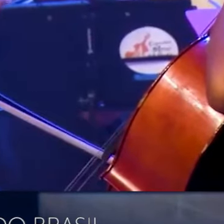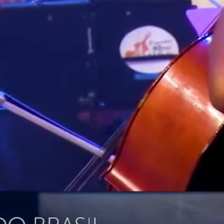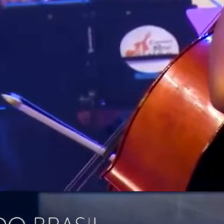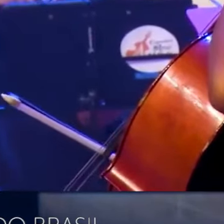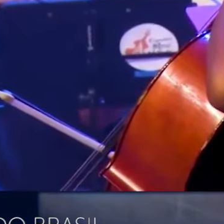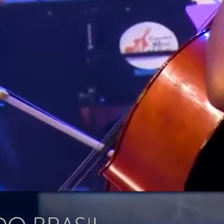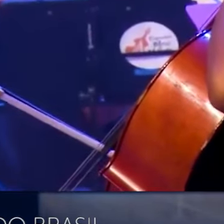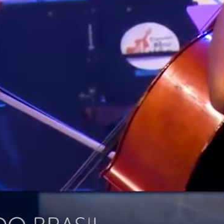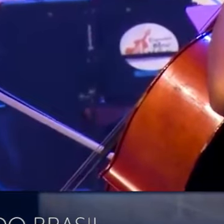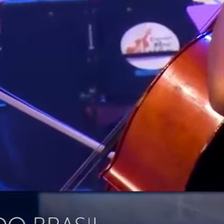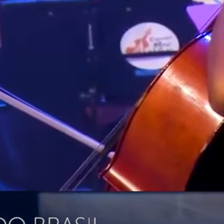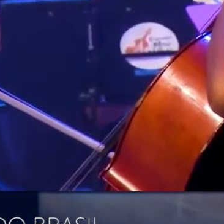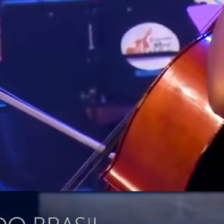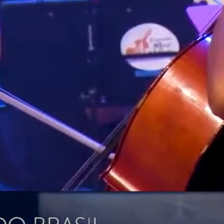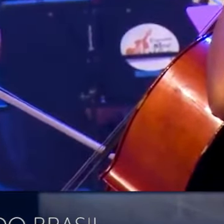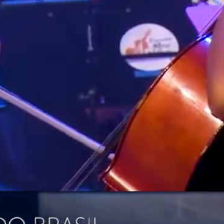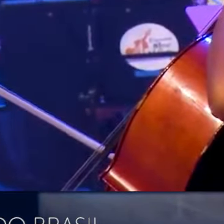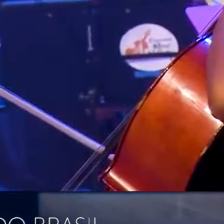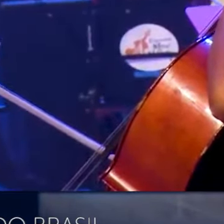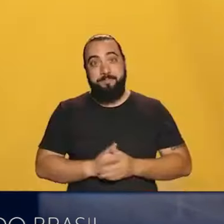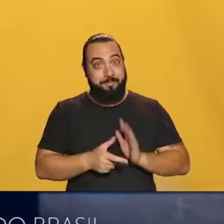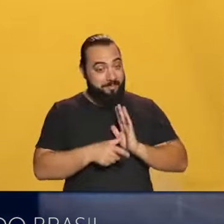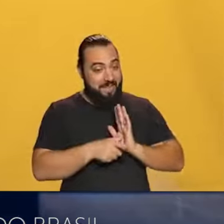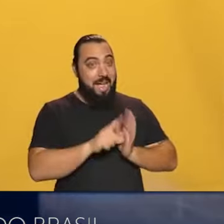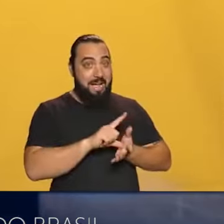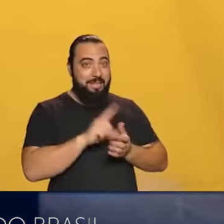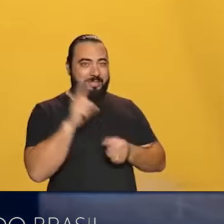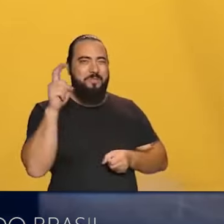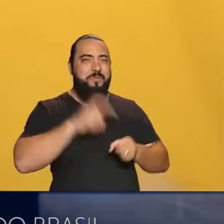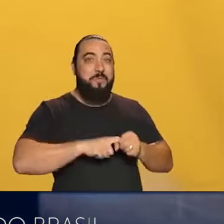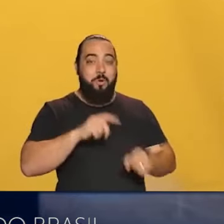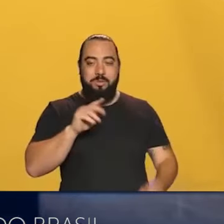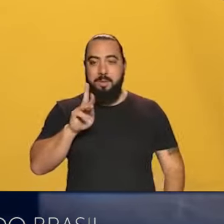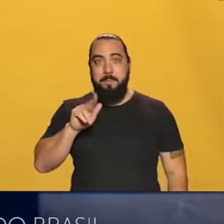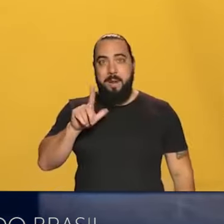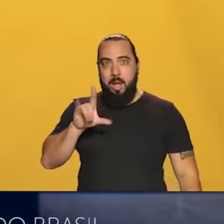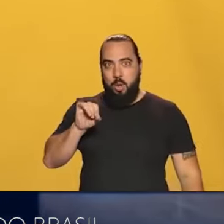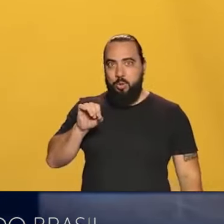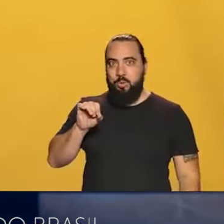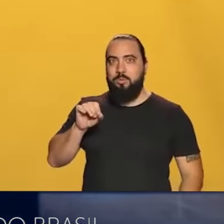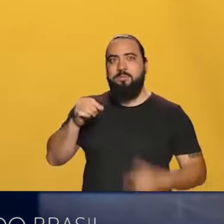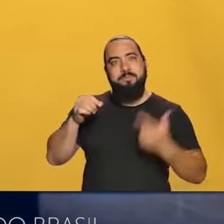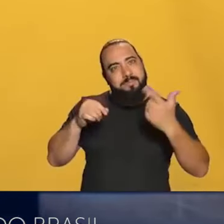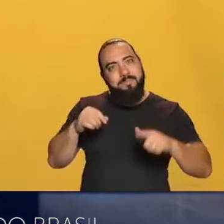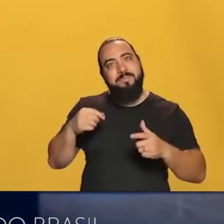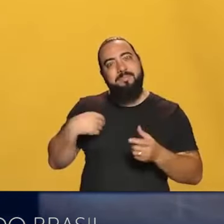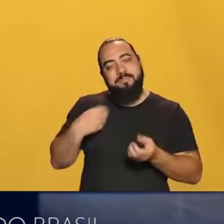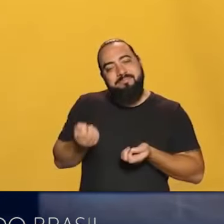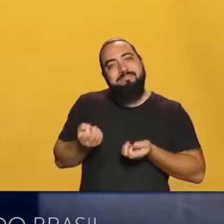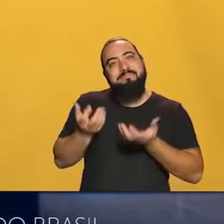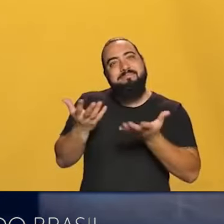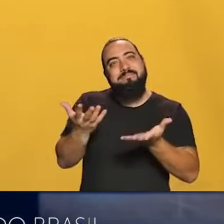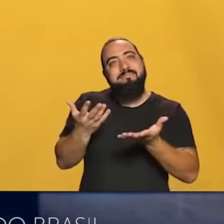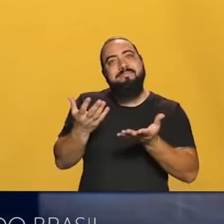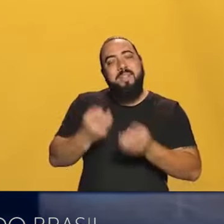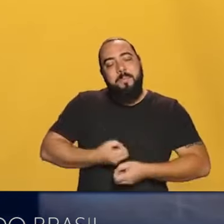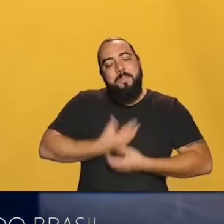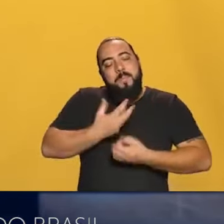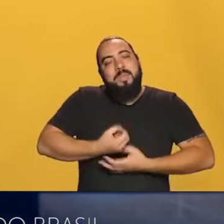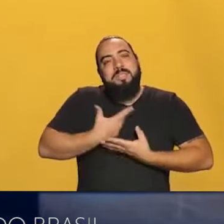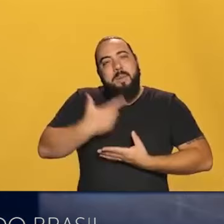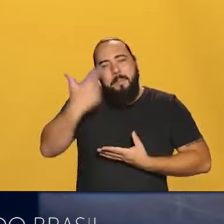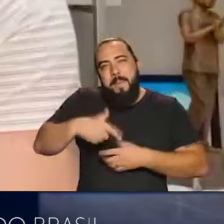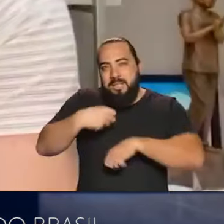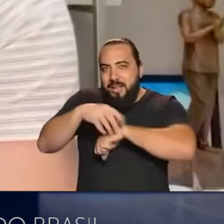capilaridade tão características da instituição. A programação exibida pelo canal do SESC Brasil no YouTube